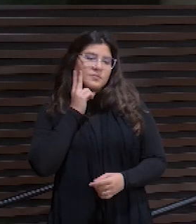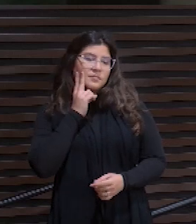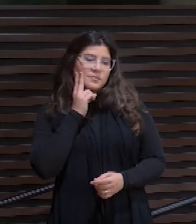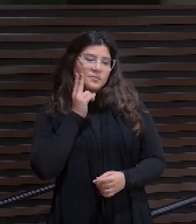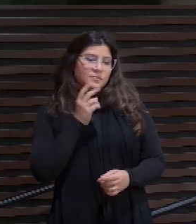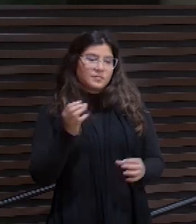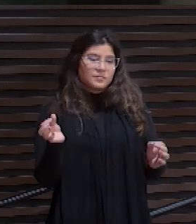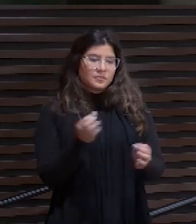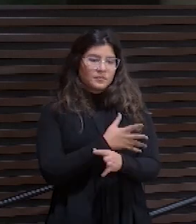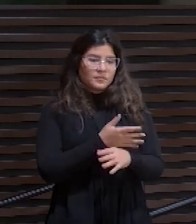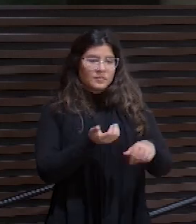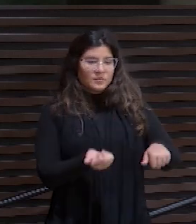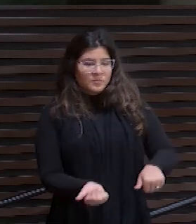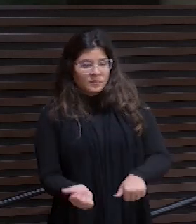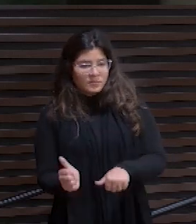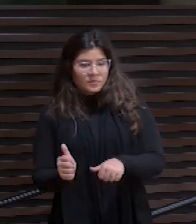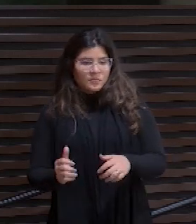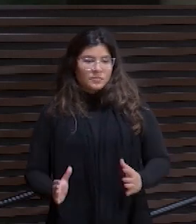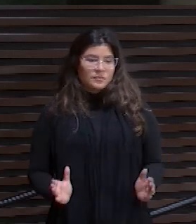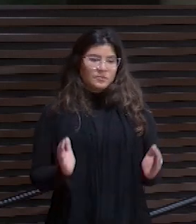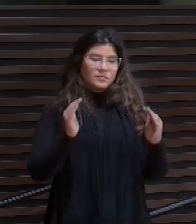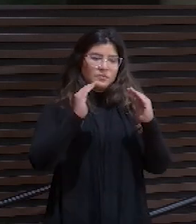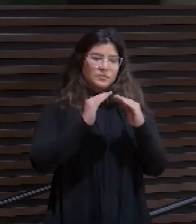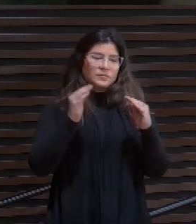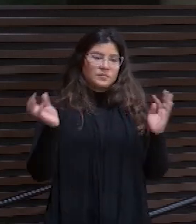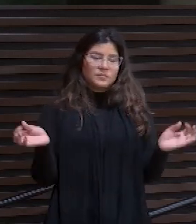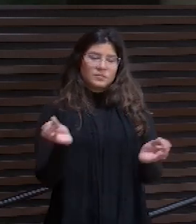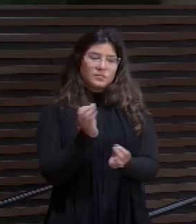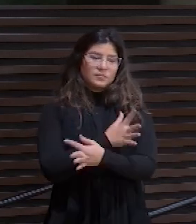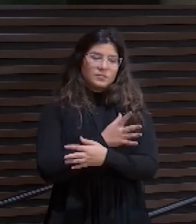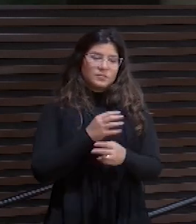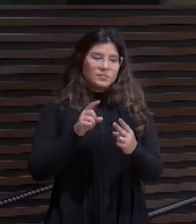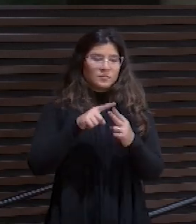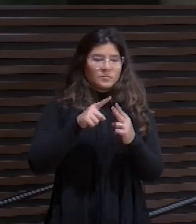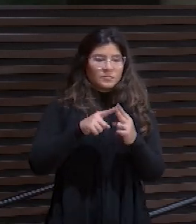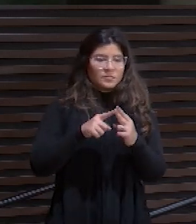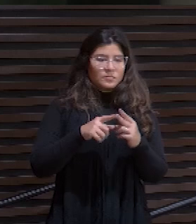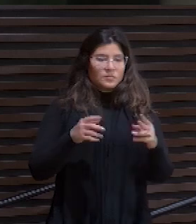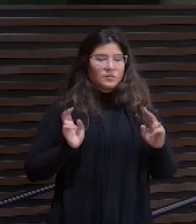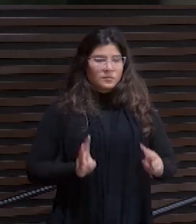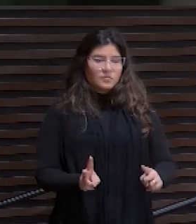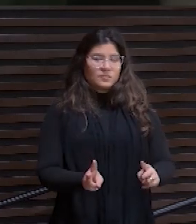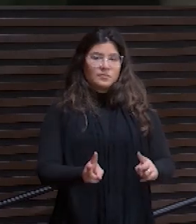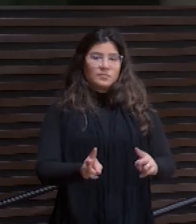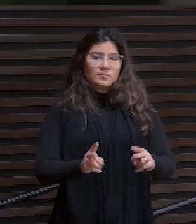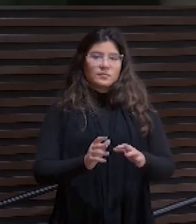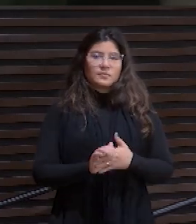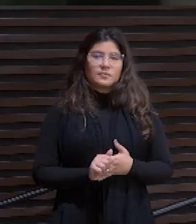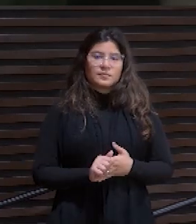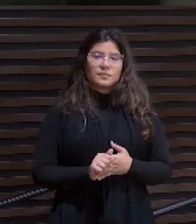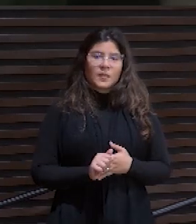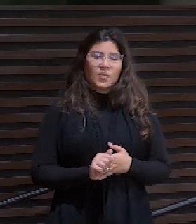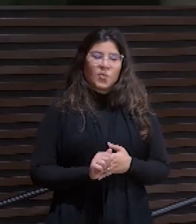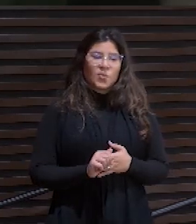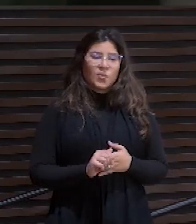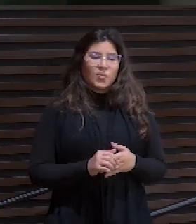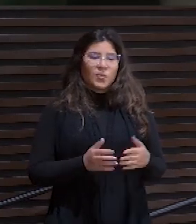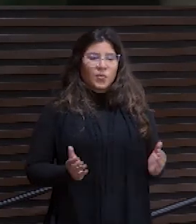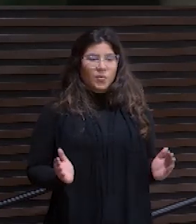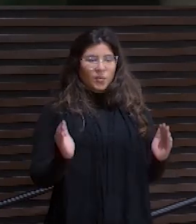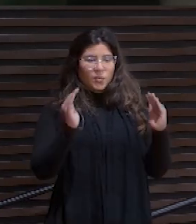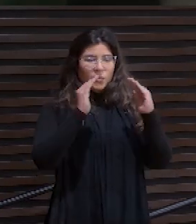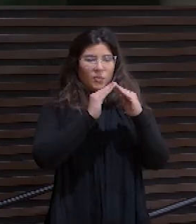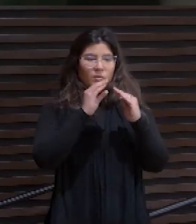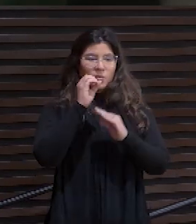deve ser posto em odres novos e ambos se conservam. Meus irmãos, o que é um odre? Em